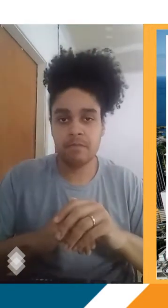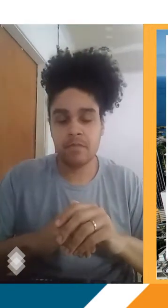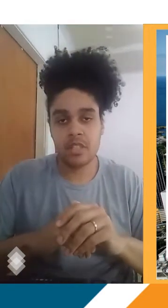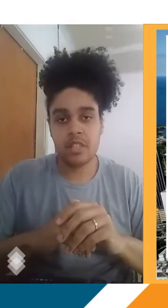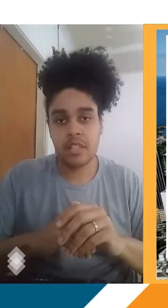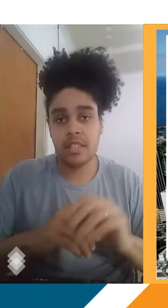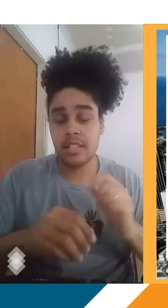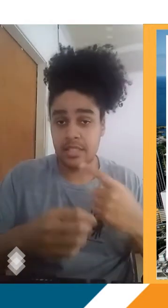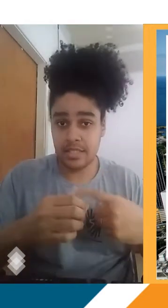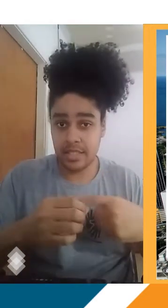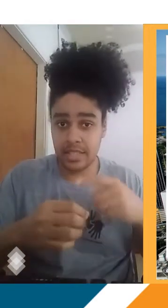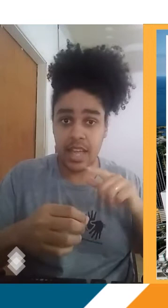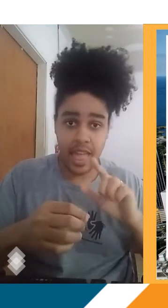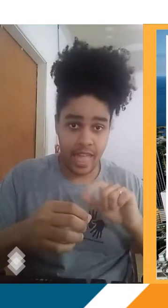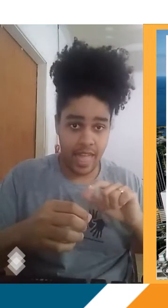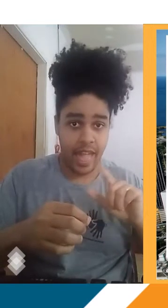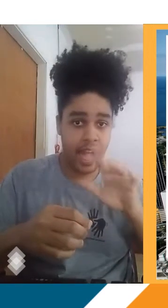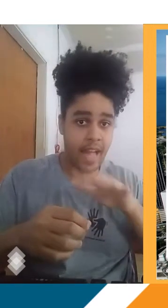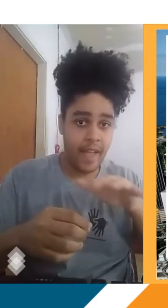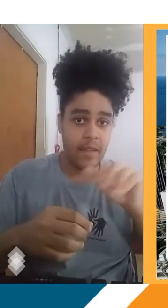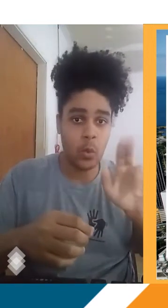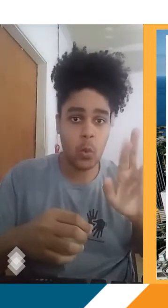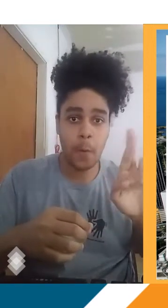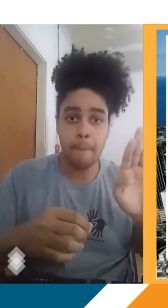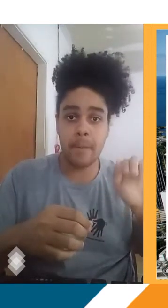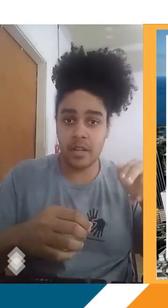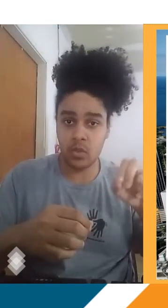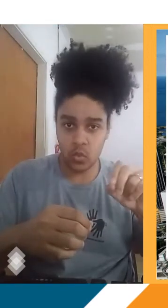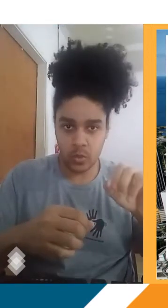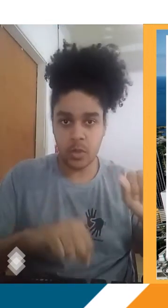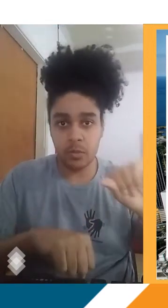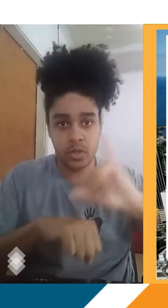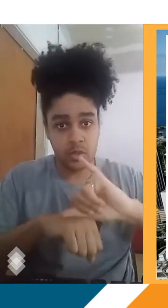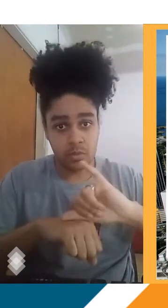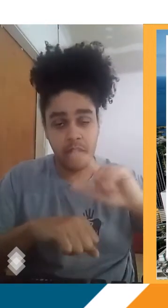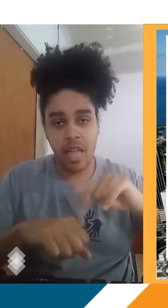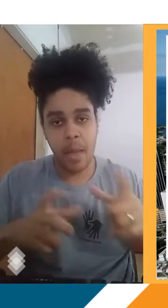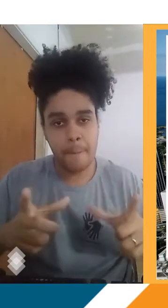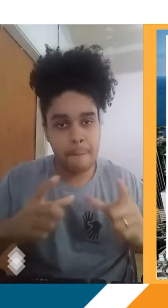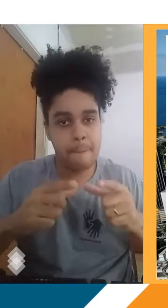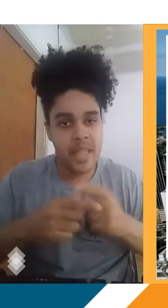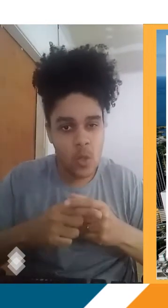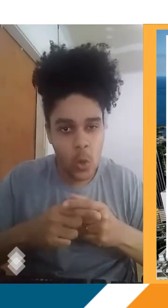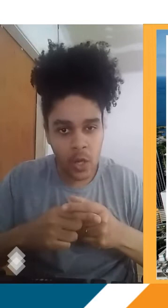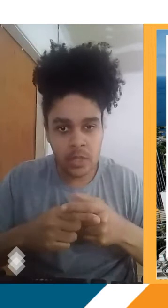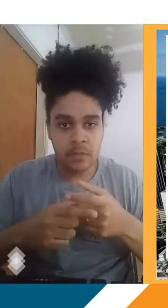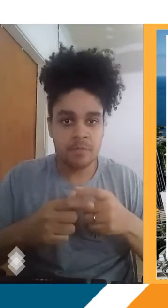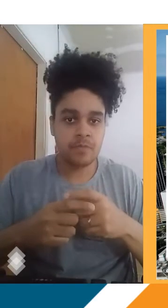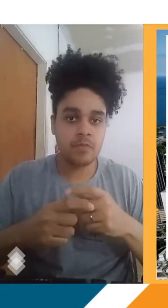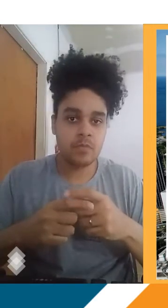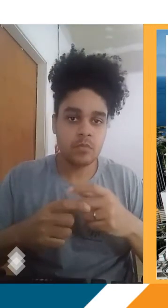nome do município. A cidade é o espaço urbano do município. Já o município entende-se como a menor